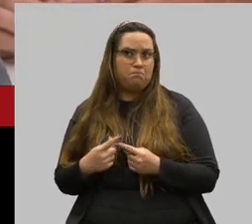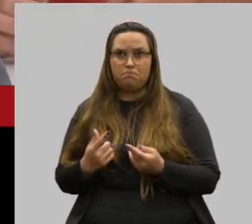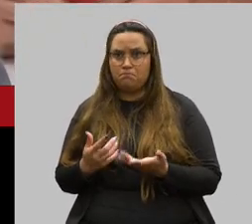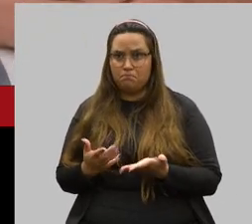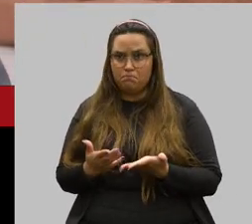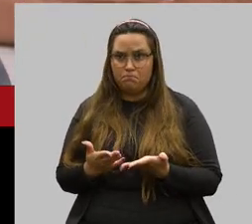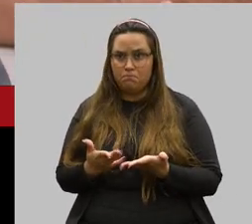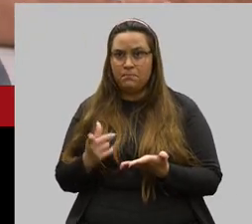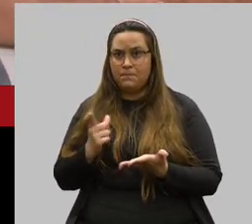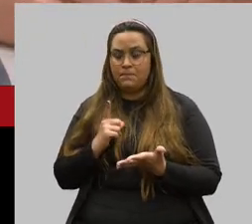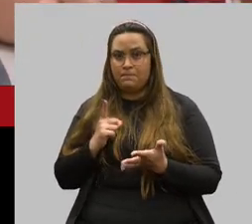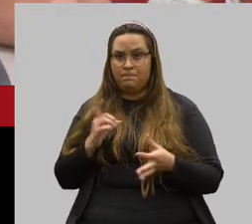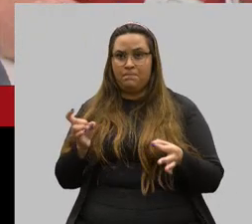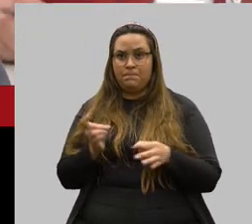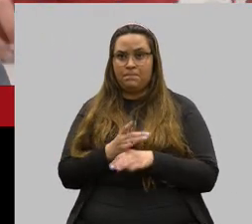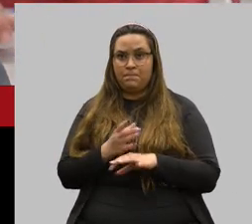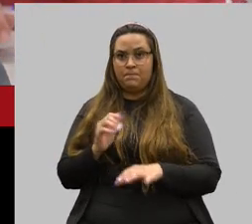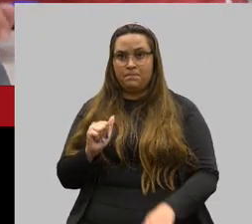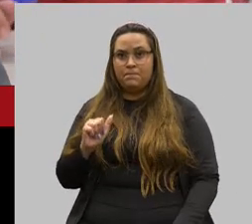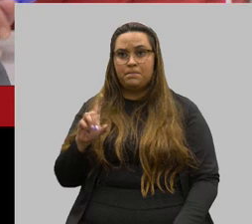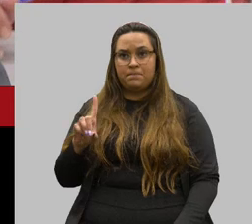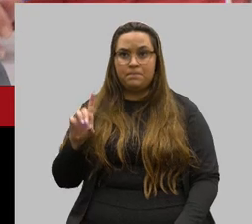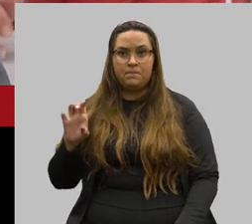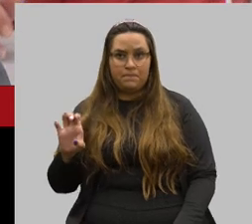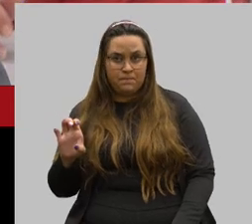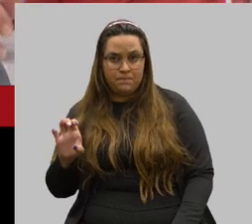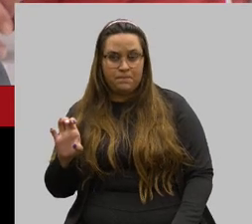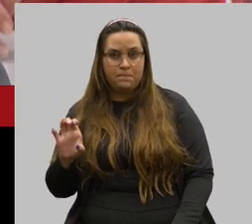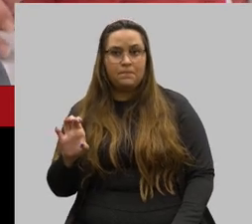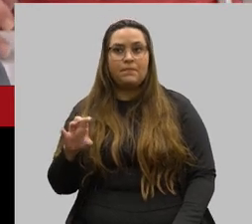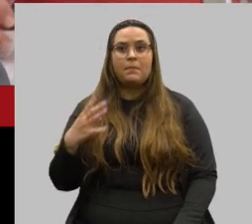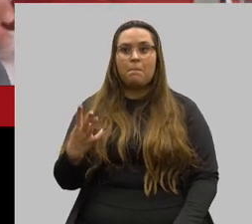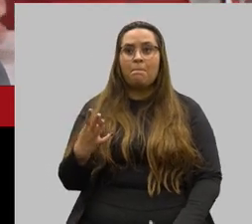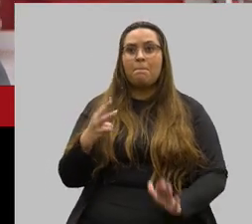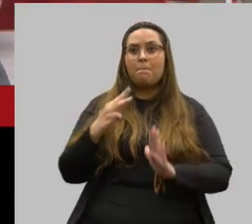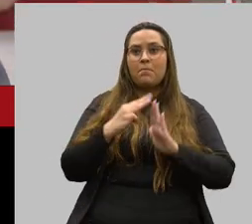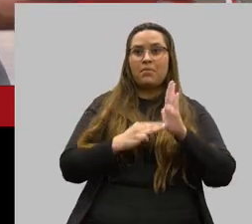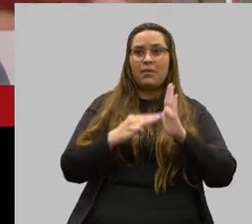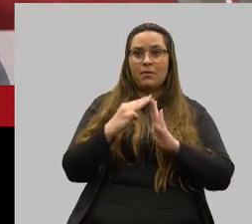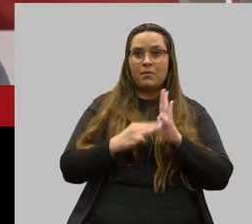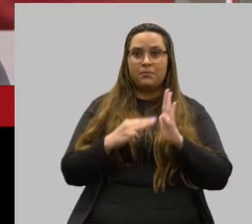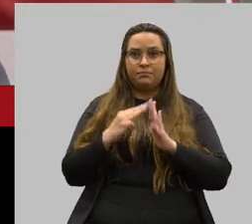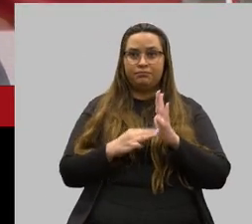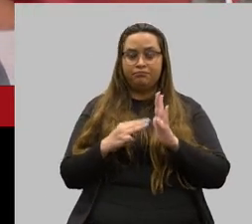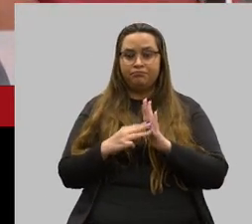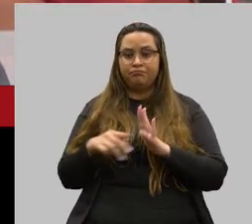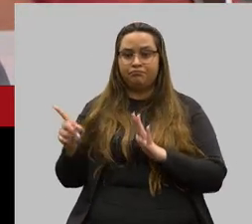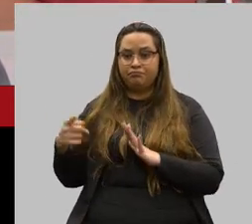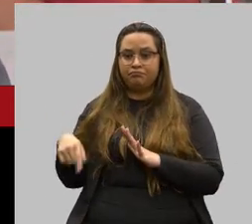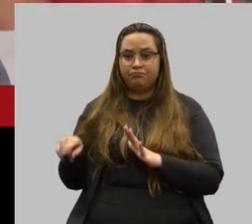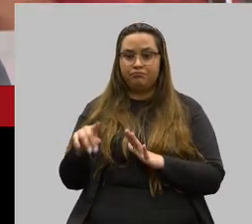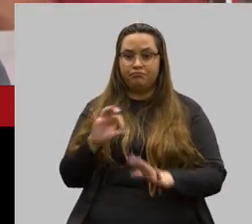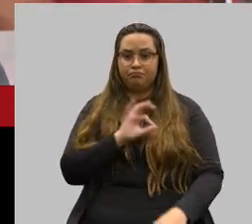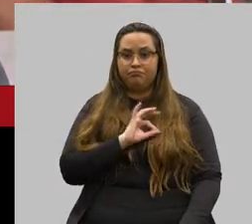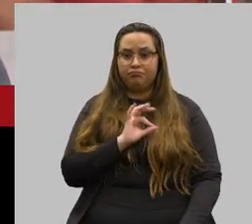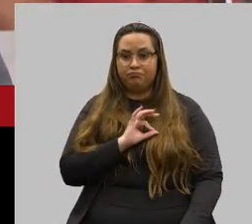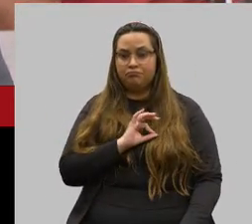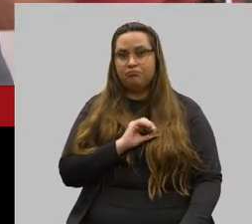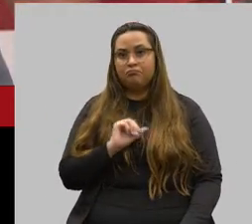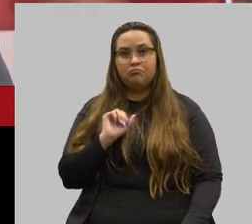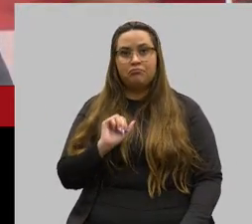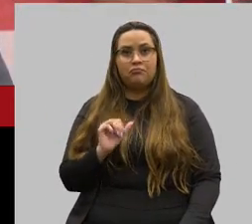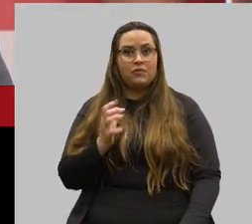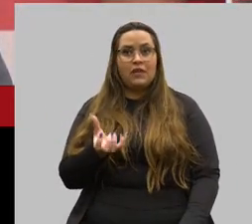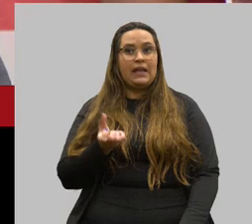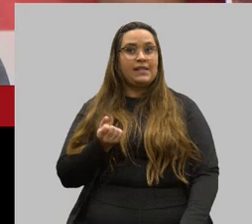conclui o ade aí a metodologia eh segundo os próprios policiais estão denunciando o ads só recebe um